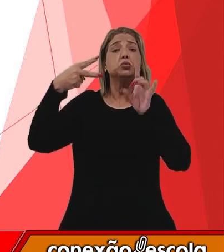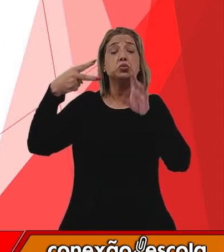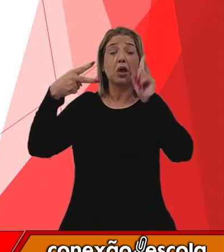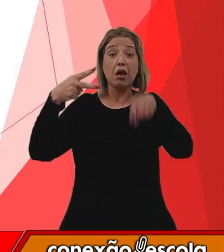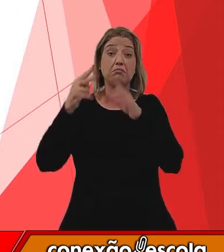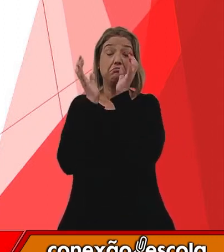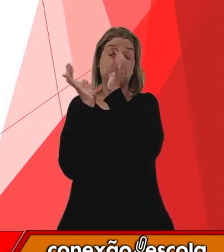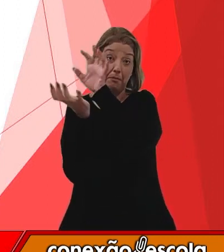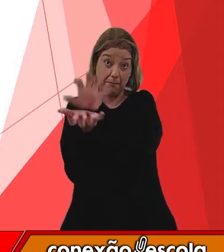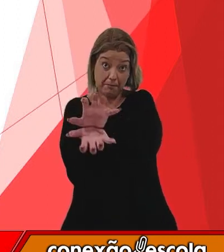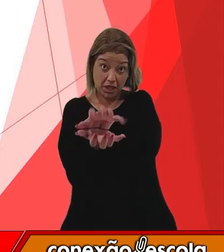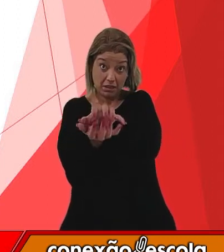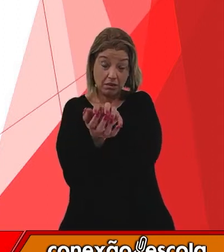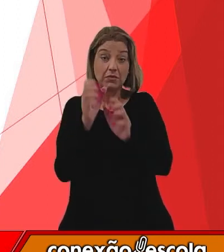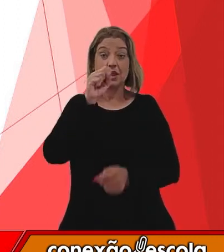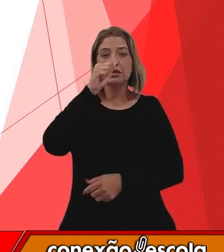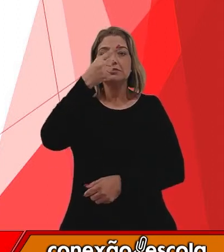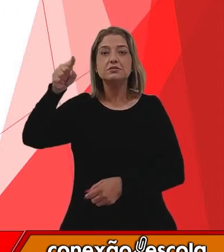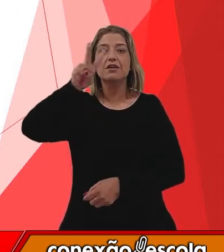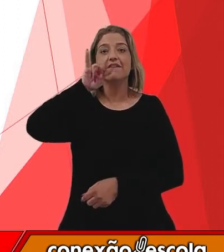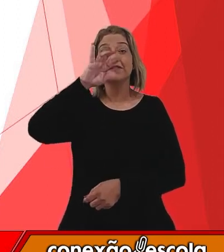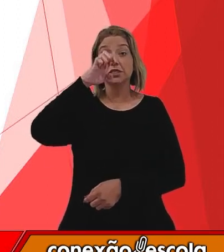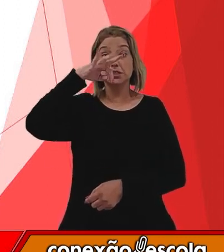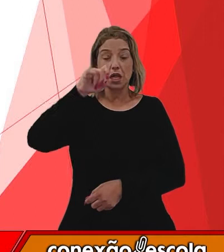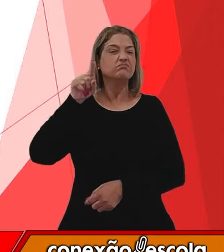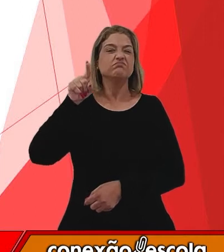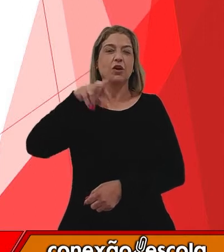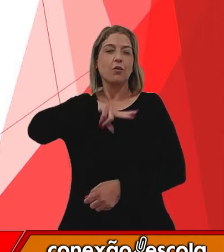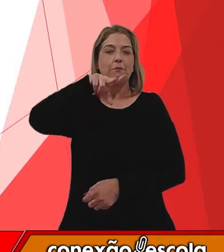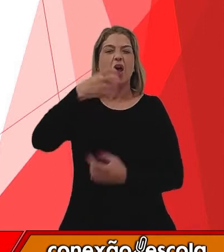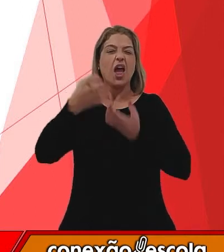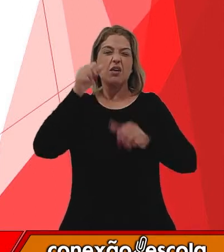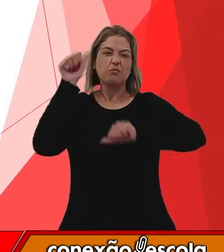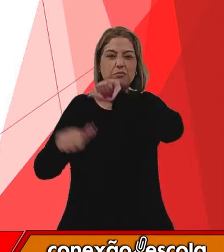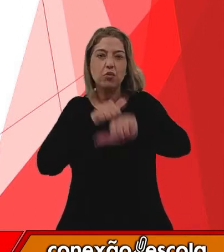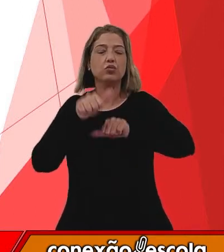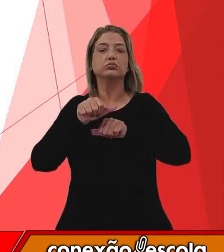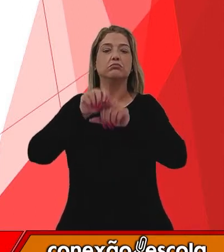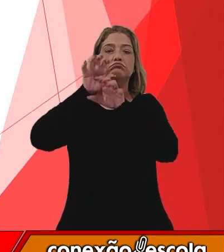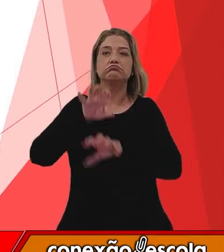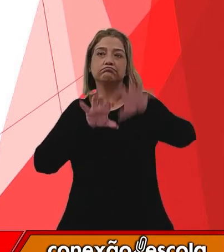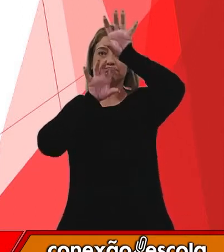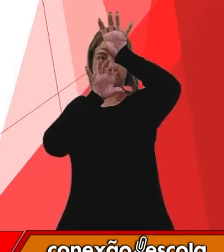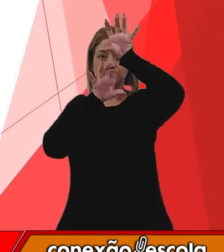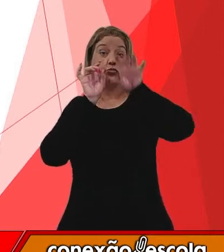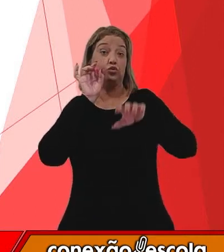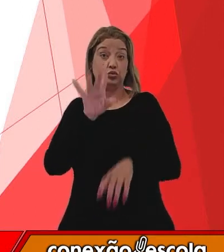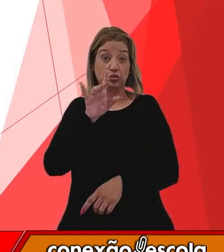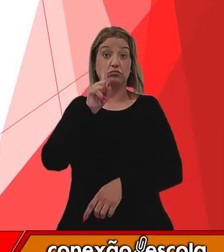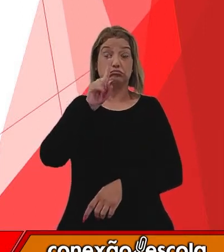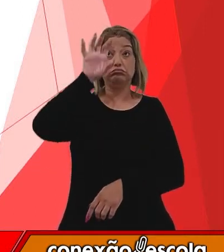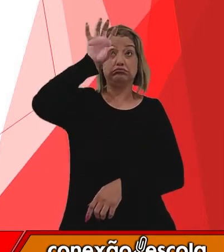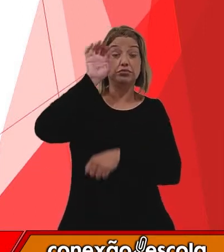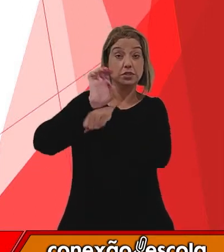e a de São Vicente. Então, Portugal resolveu mudar tudo e dividiu o Brasil em 2 grandes estados. Um estado